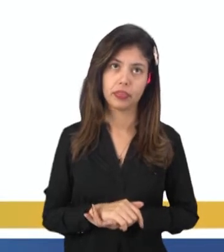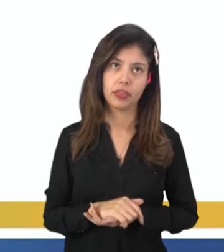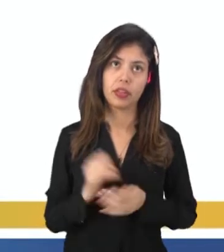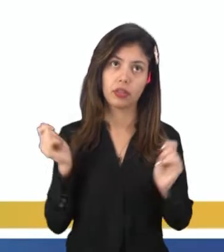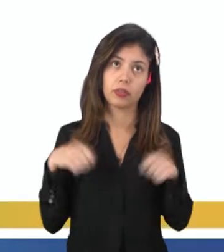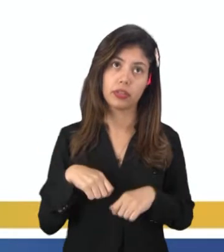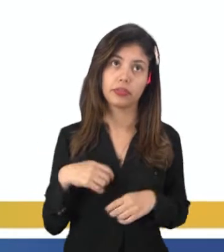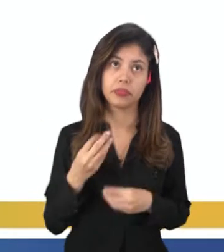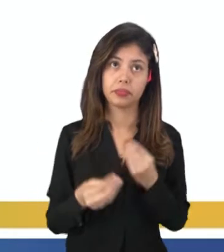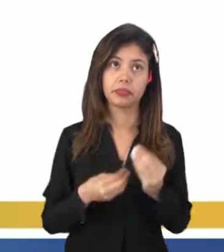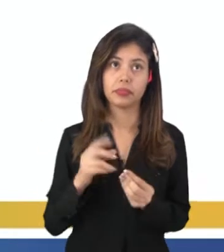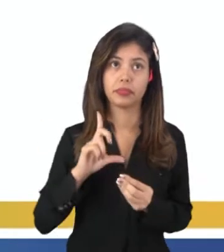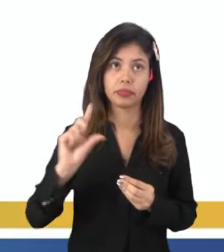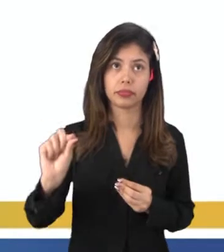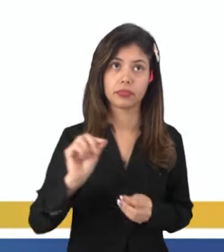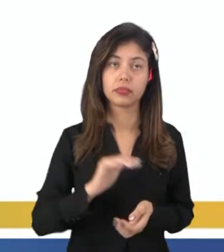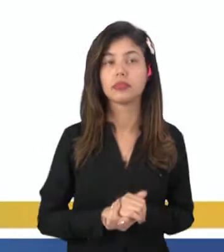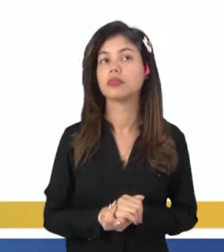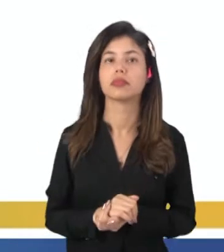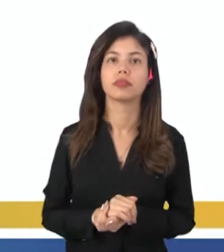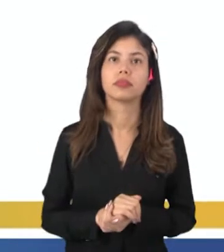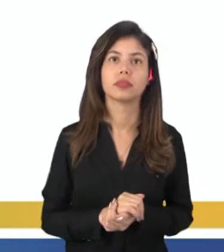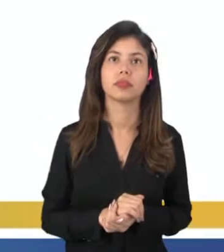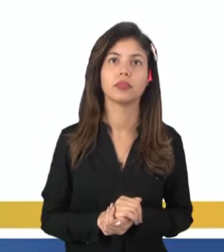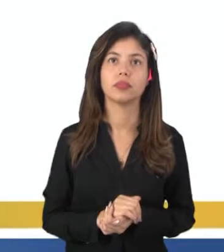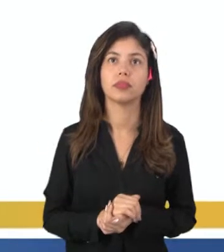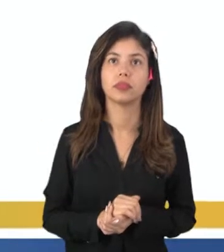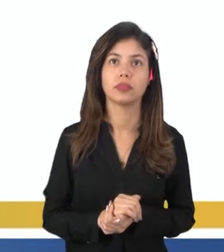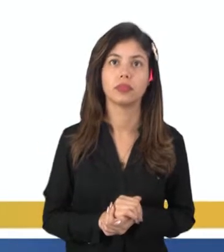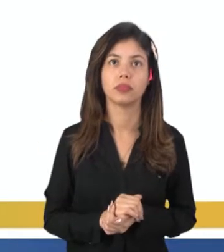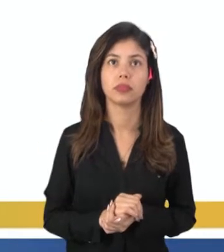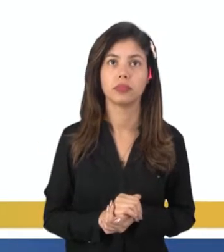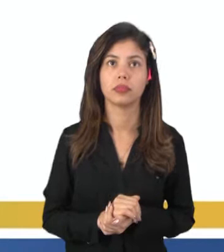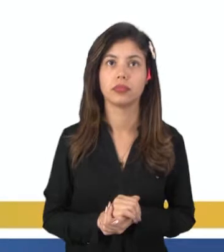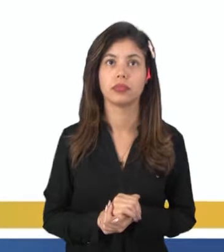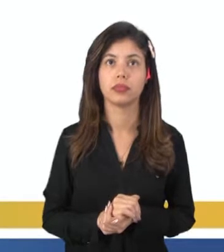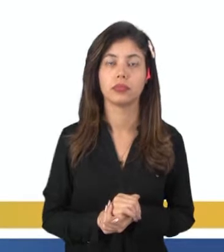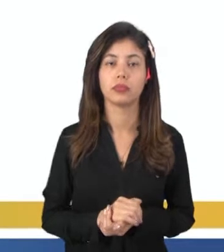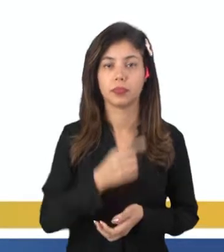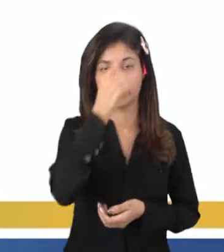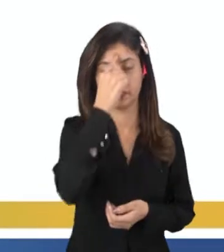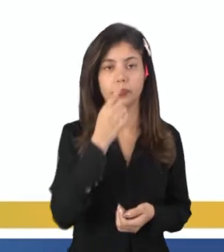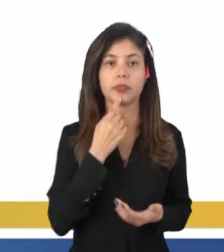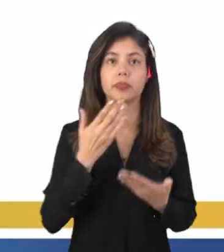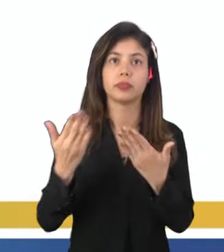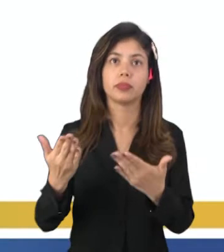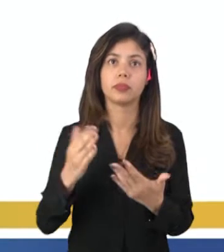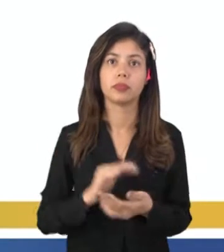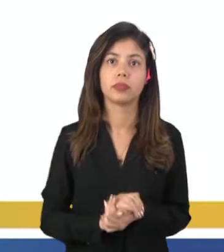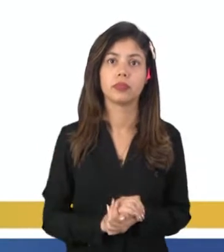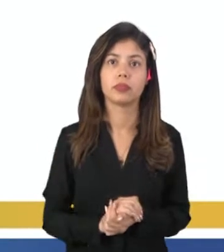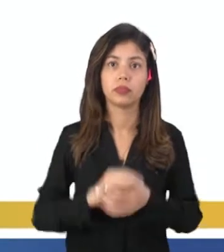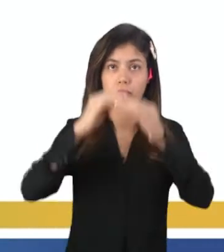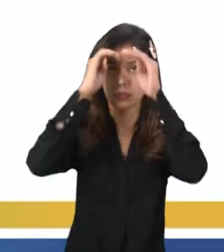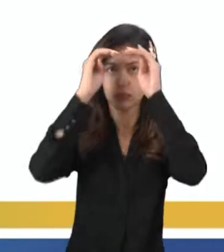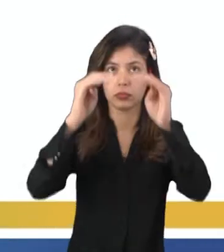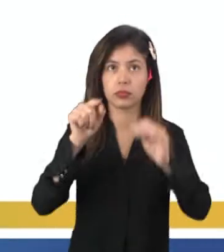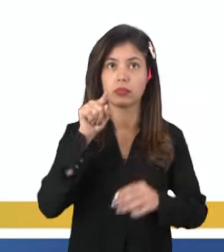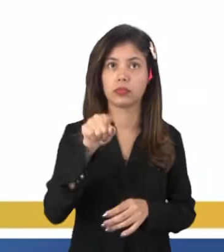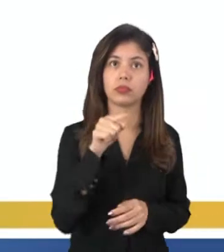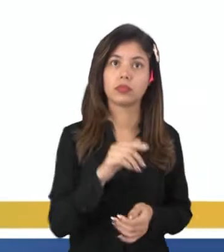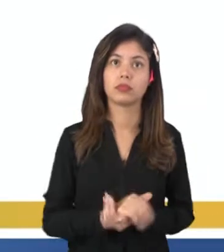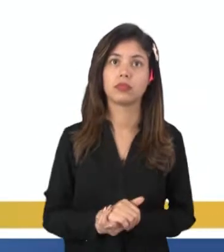sair inteira. A obrigação dos servos, na segunda imagem. Aí o senhor feudal